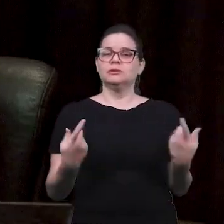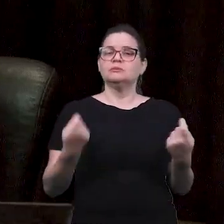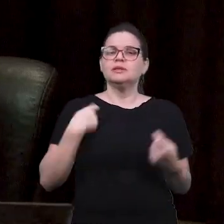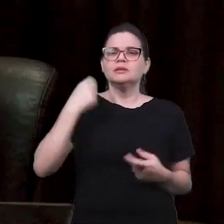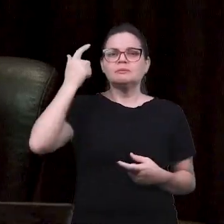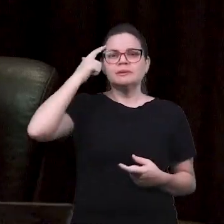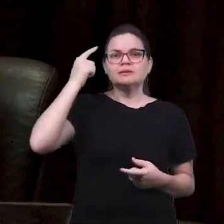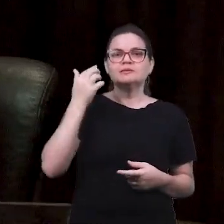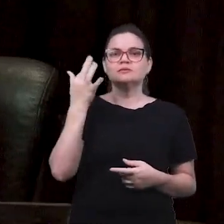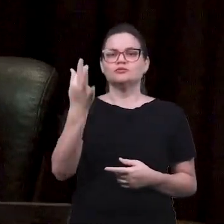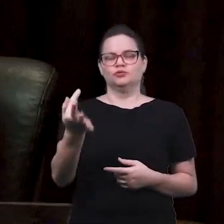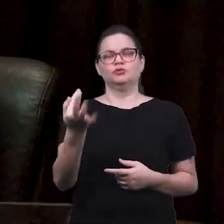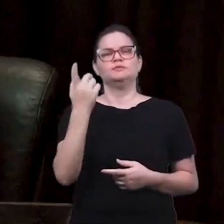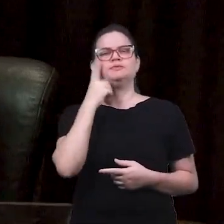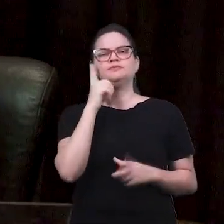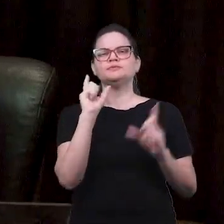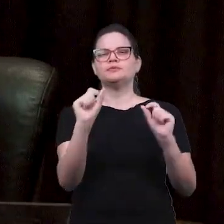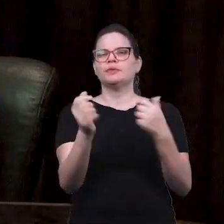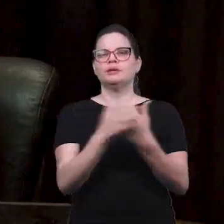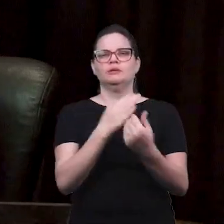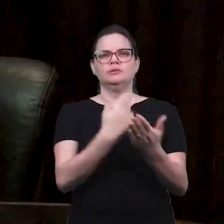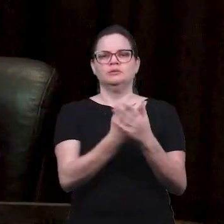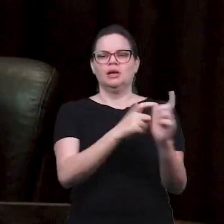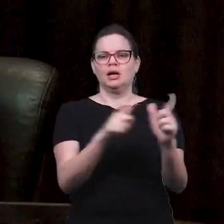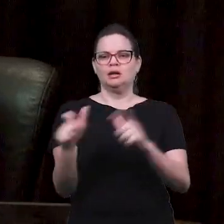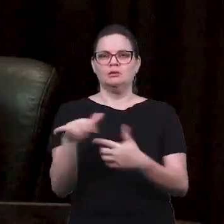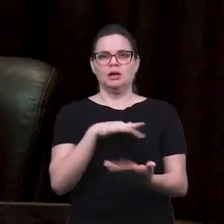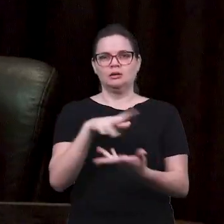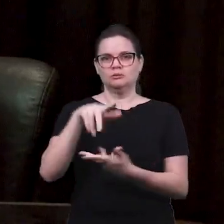que isso em qualquer lugar do mundo, não é só